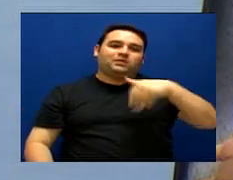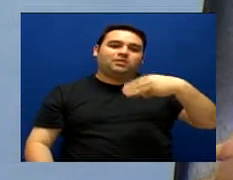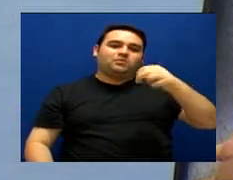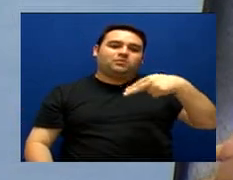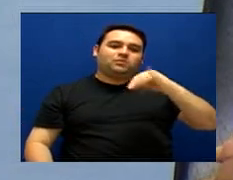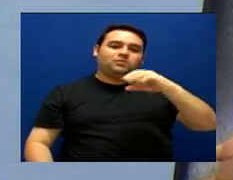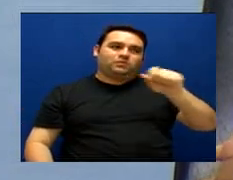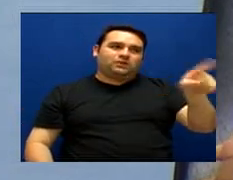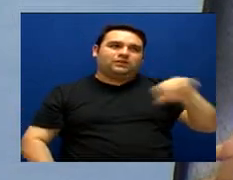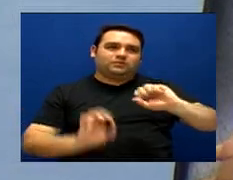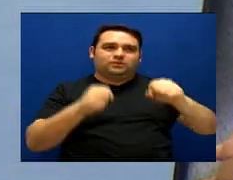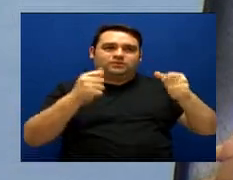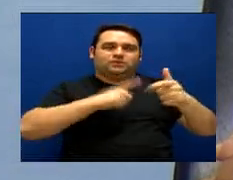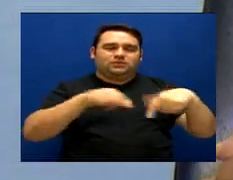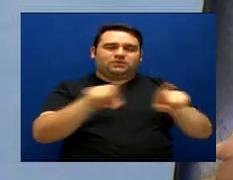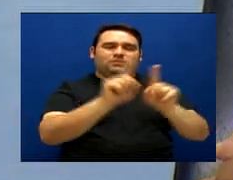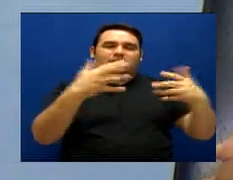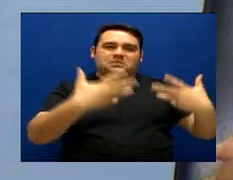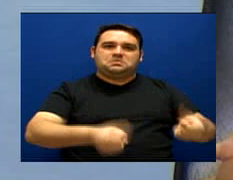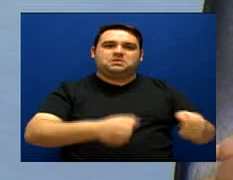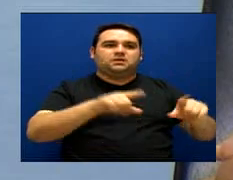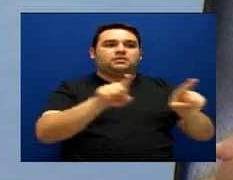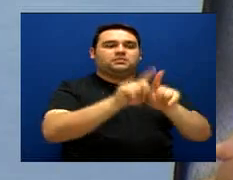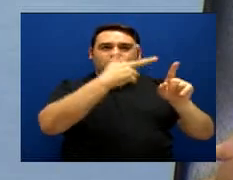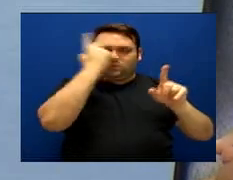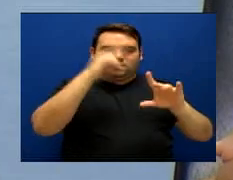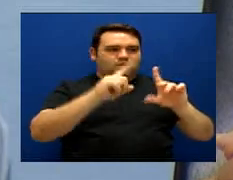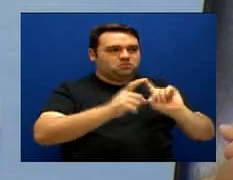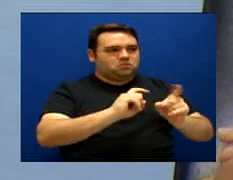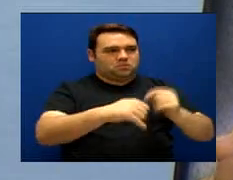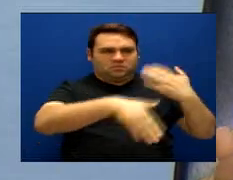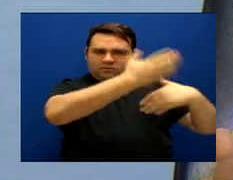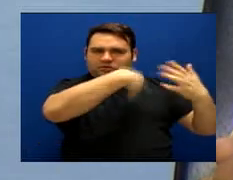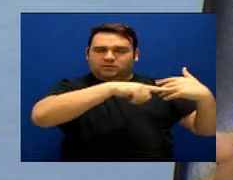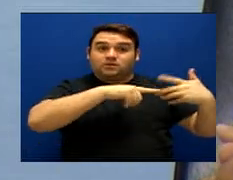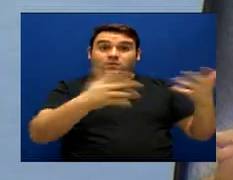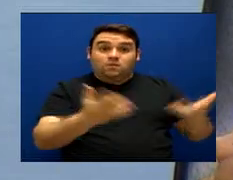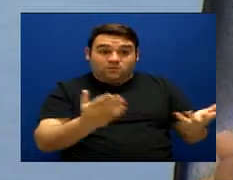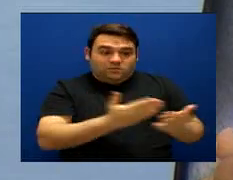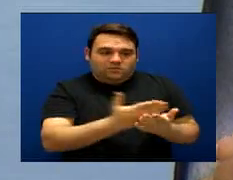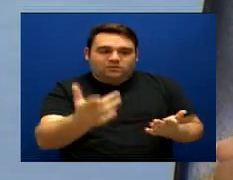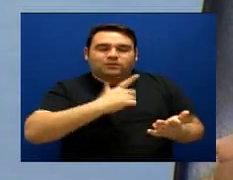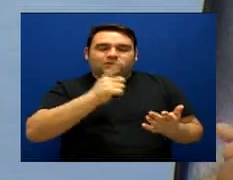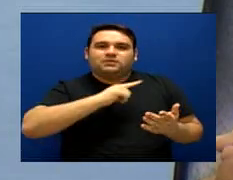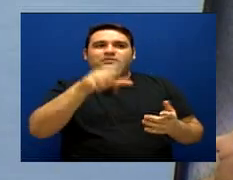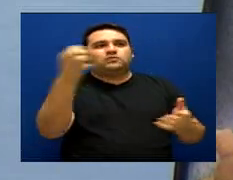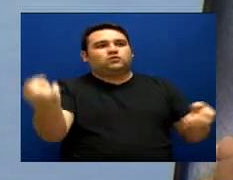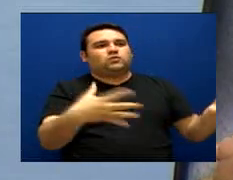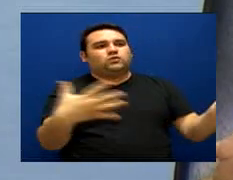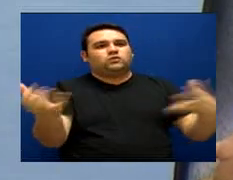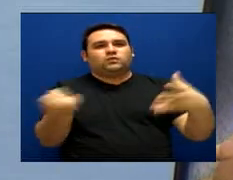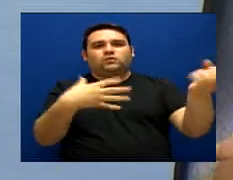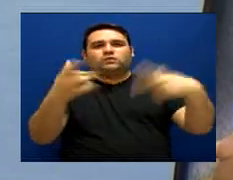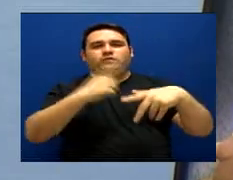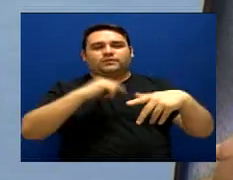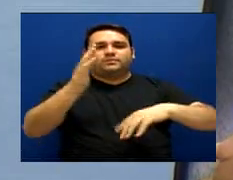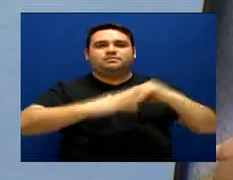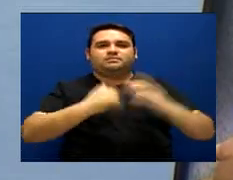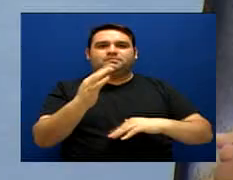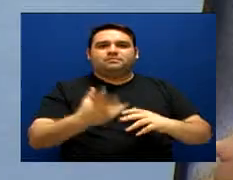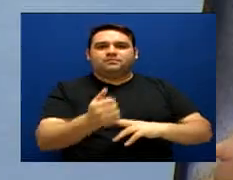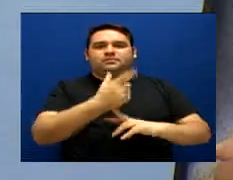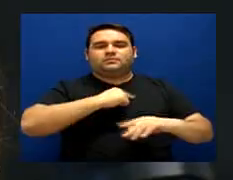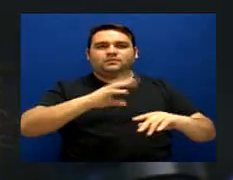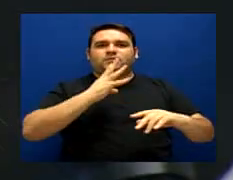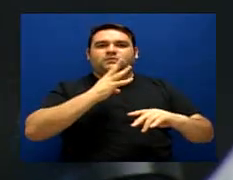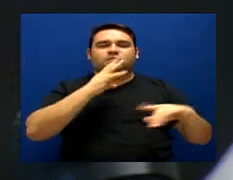uma lutadora, abraça a causa, o pessoal que esteve na reunião. E eu quero que, a partir de hoje, com pessoas novas aqui, junto com a experiência da Yara,